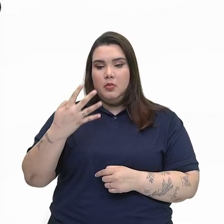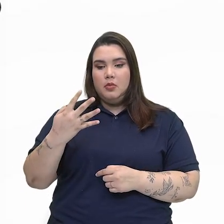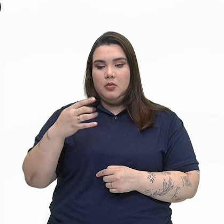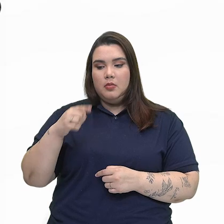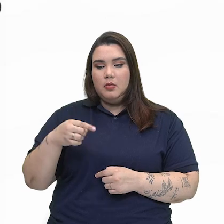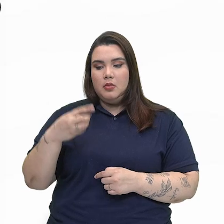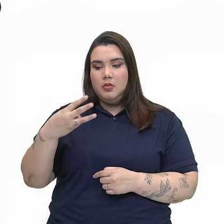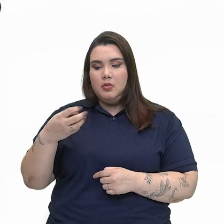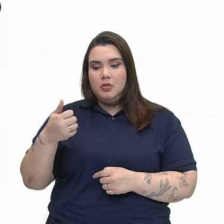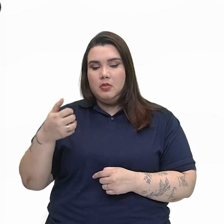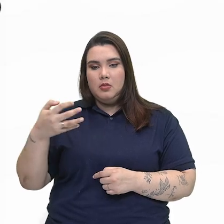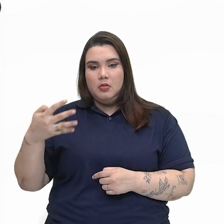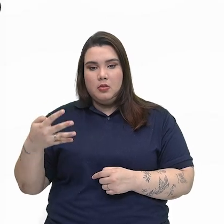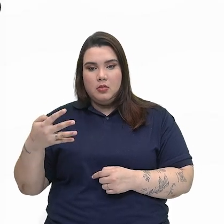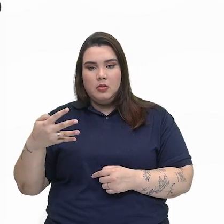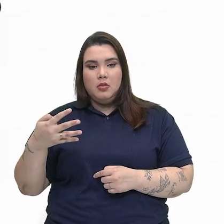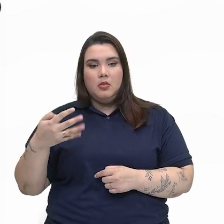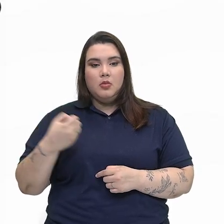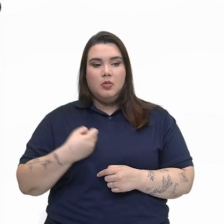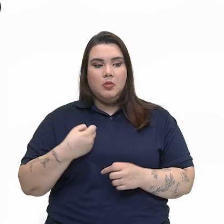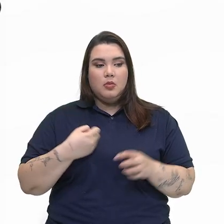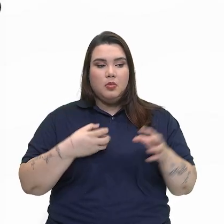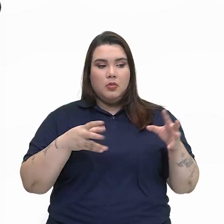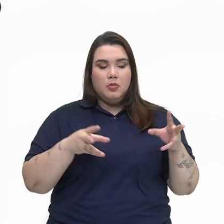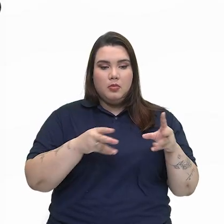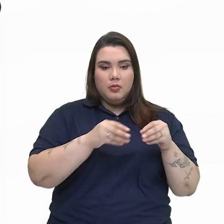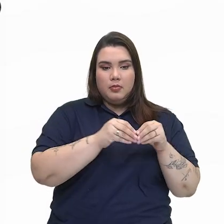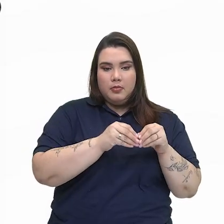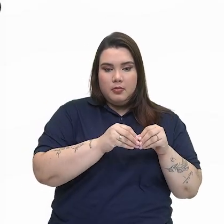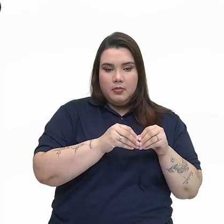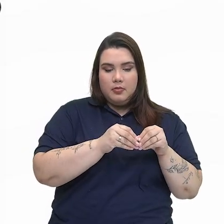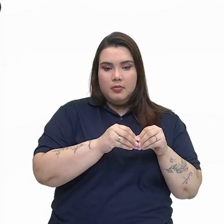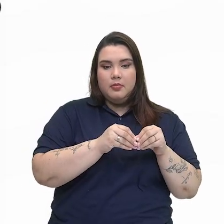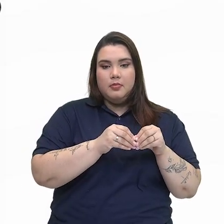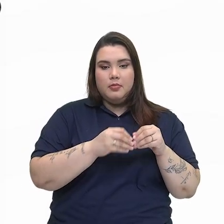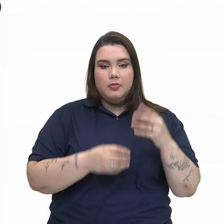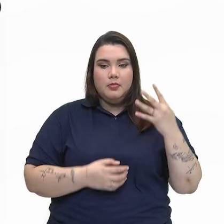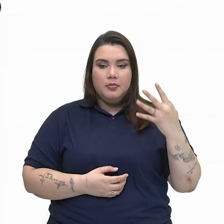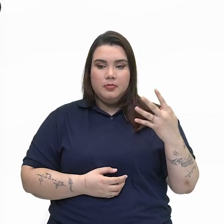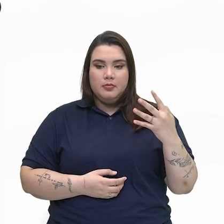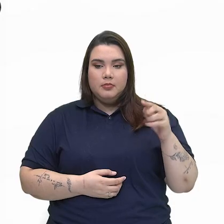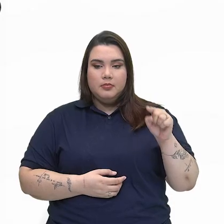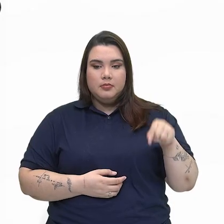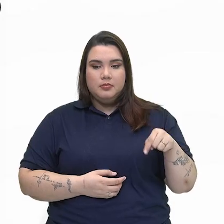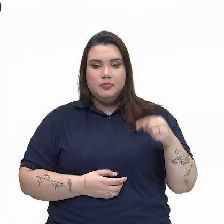4,314. O valor que eu quero arredondar resulta em